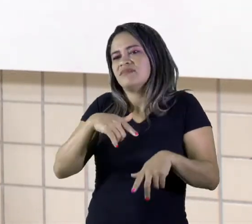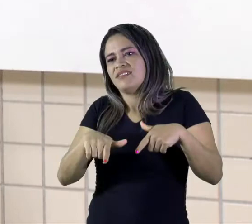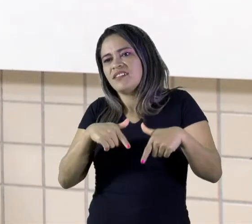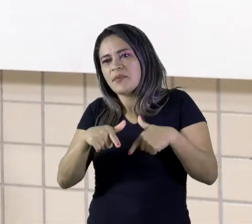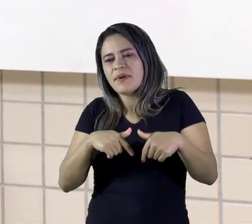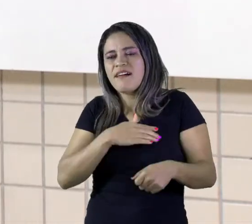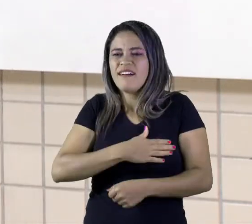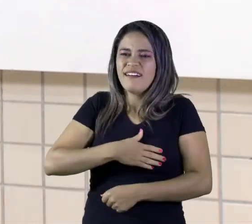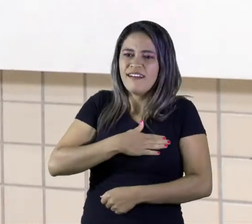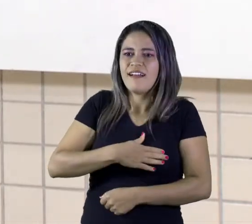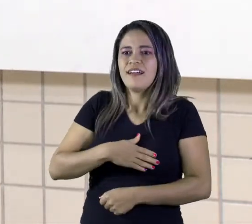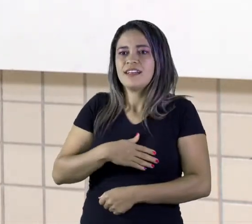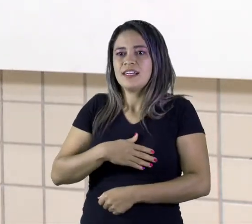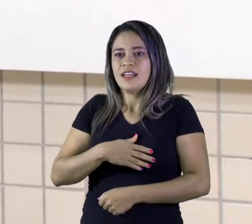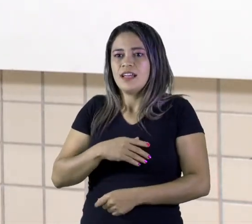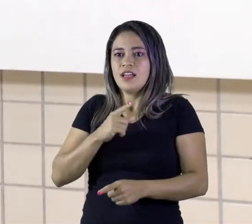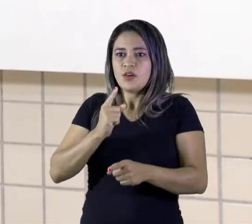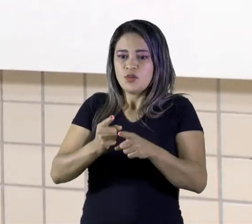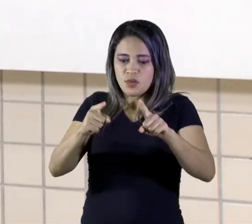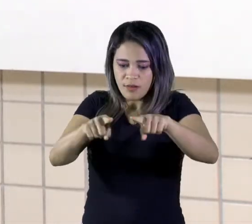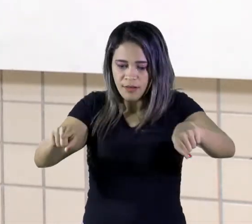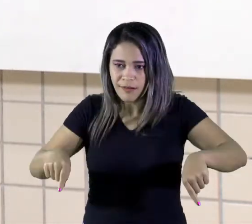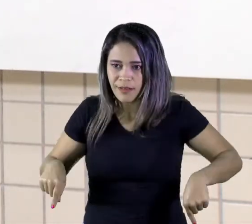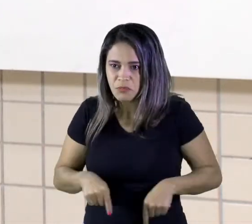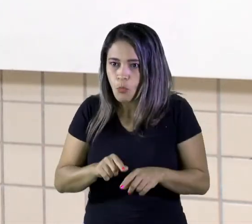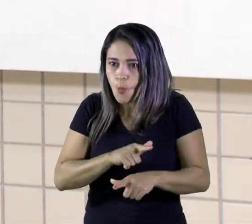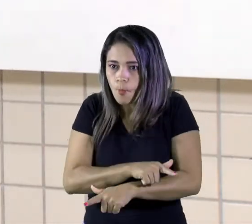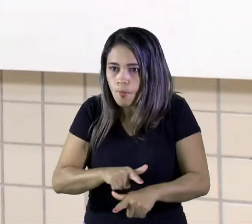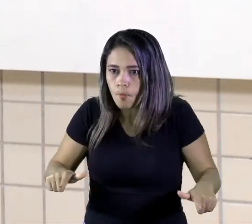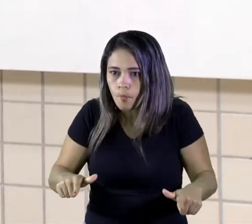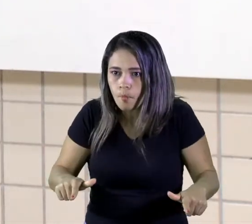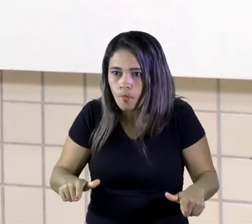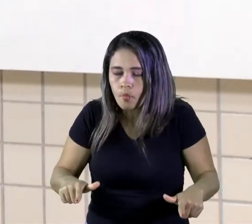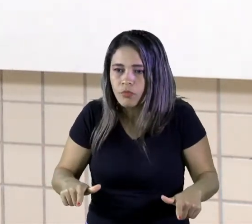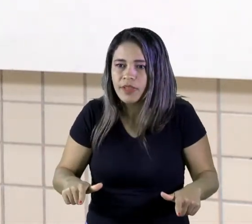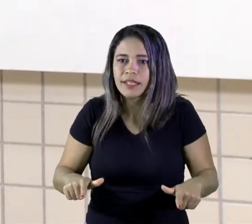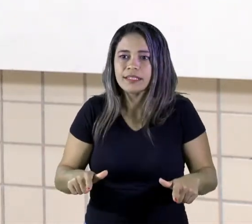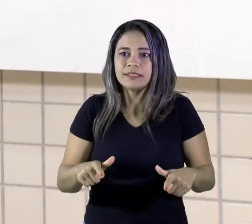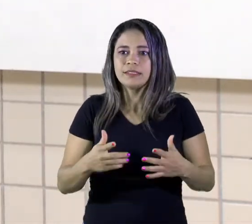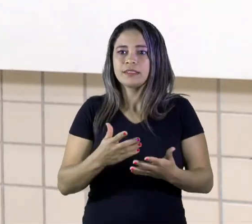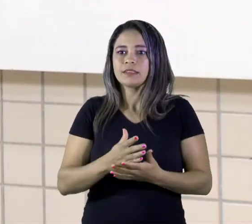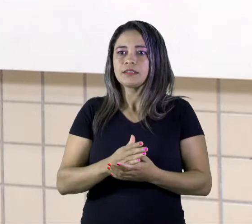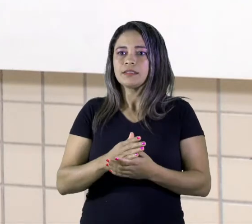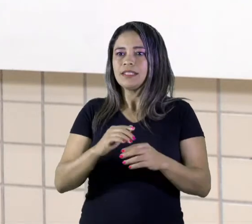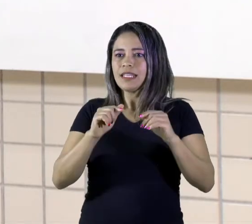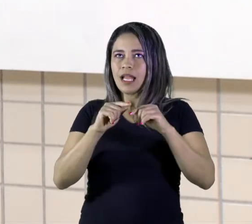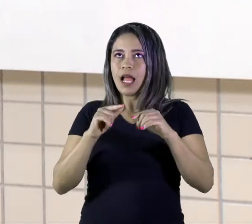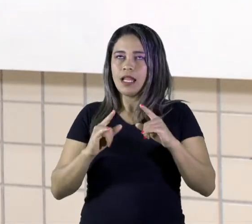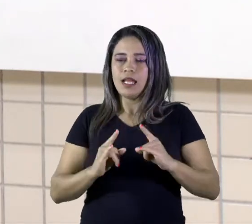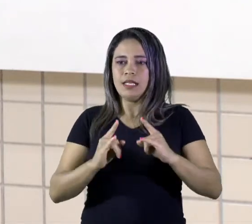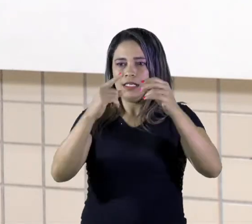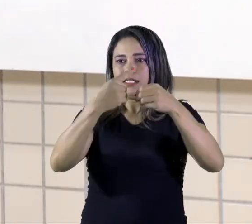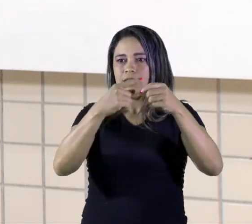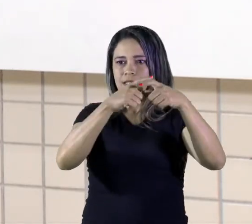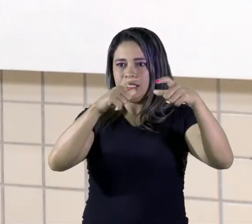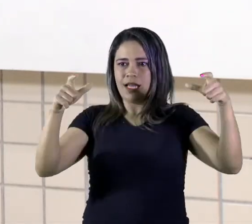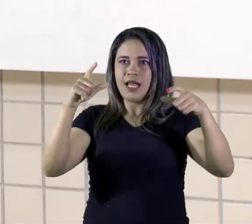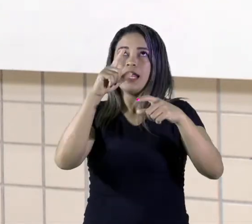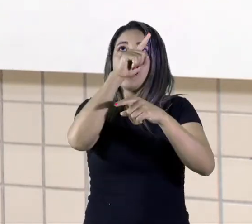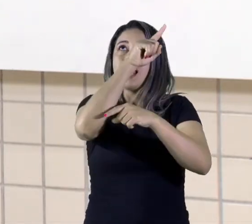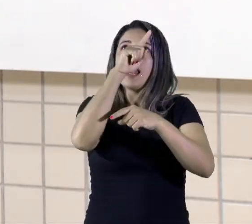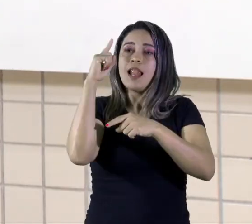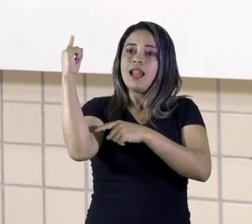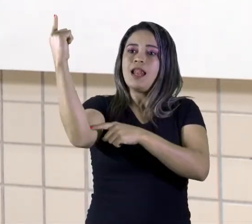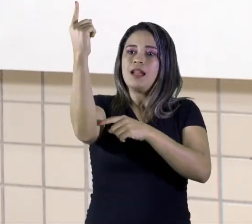isso. Aí encontra um lote vazio. Nas grandes cidades também a gente tem em cima dos prédios, onde eles fazem aquele teto verde